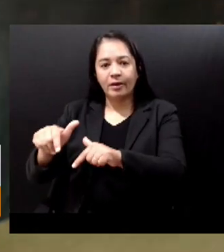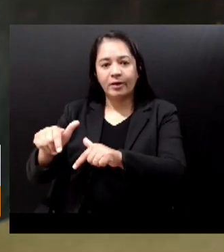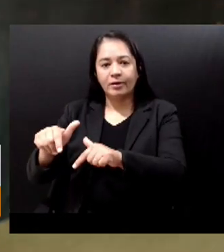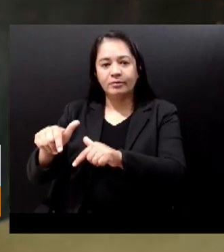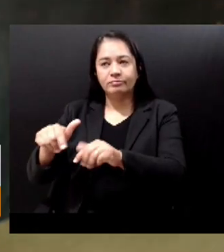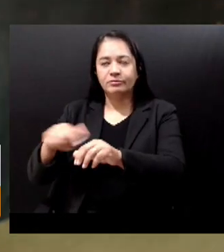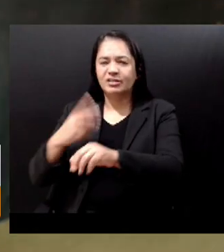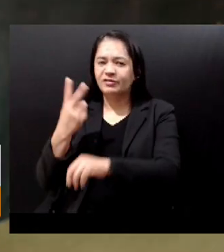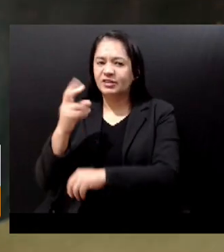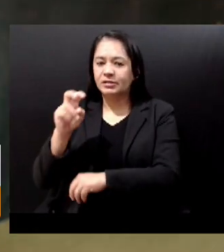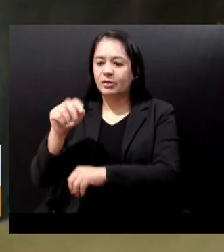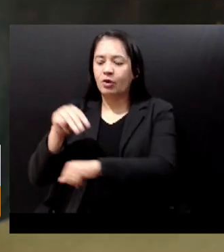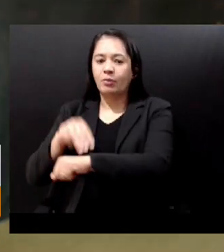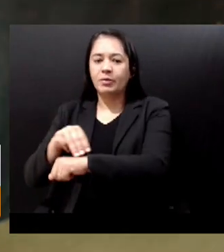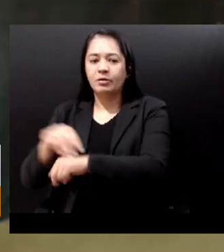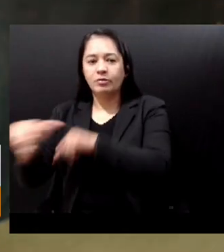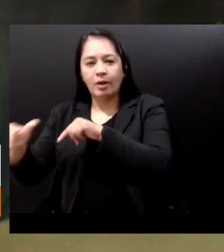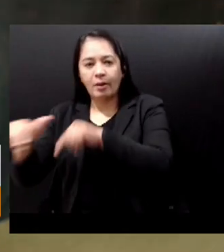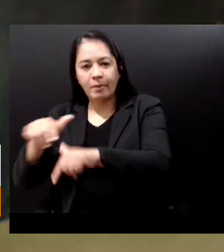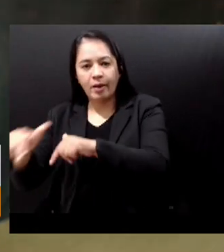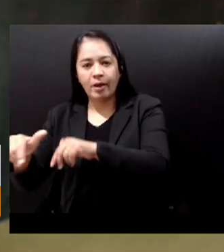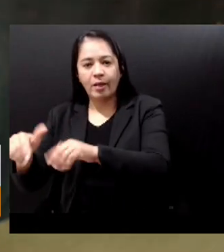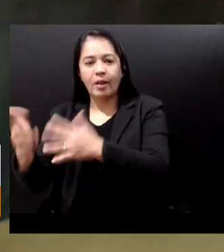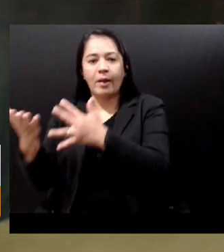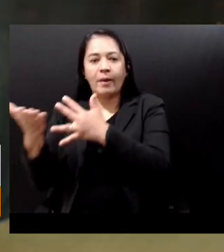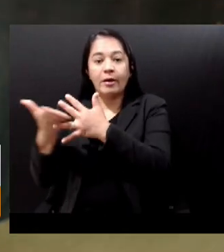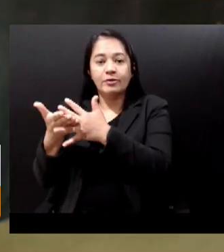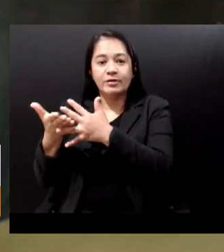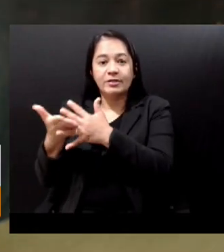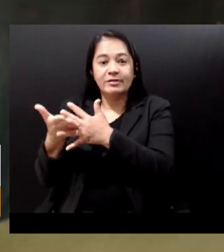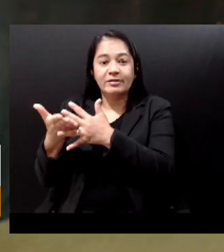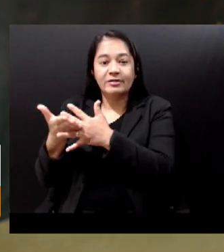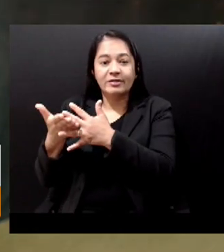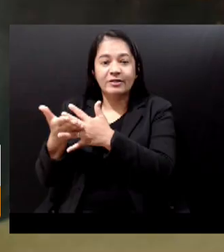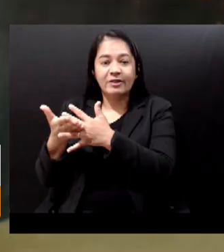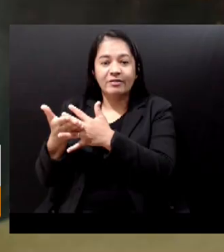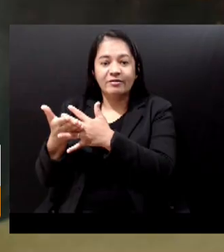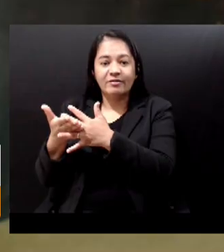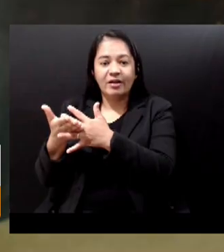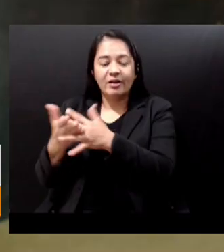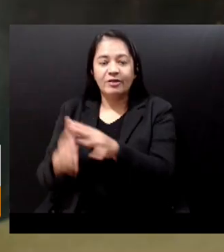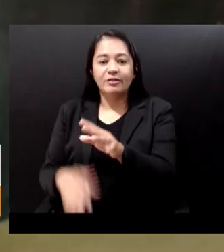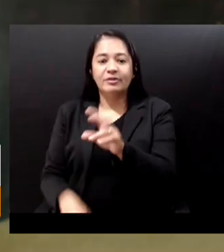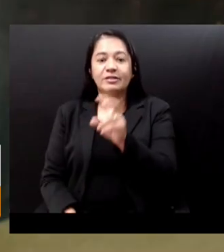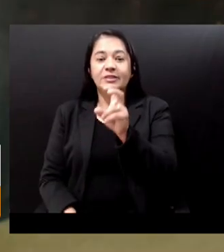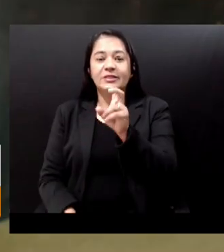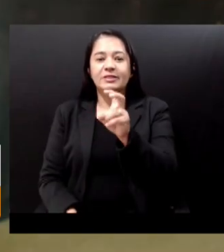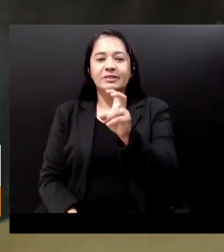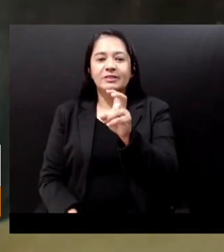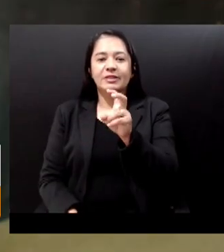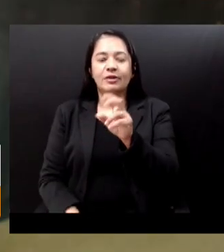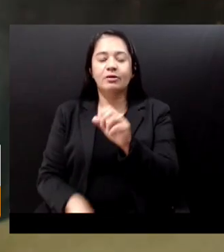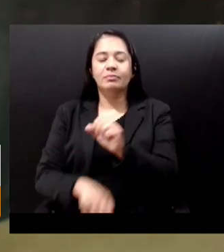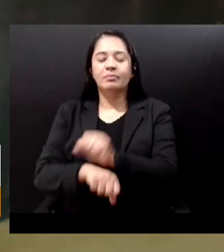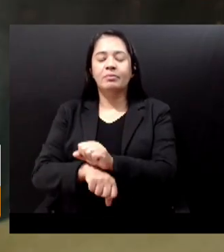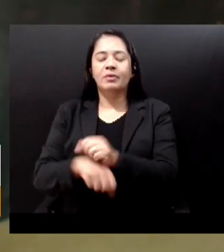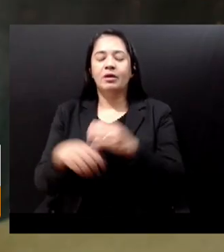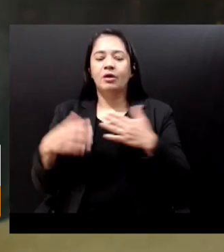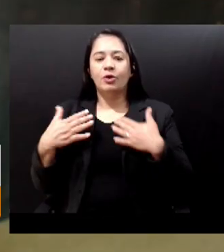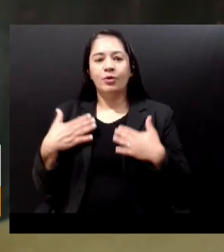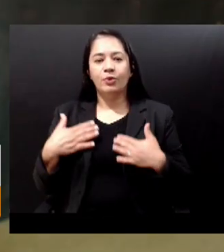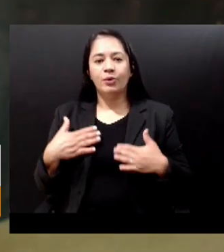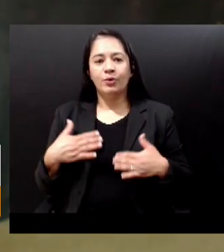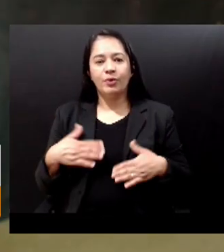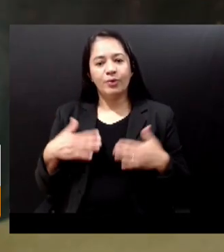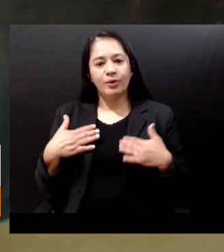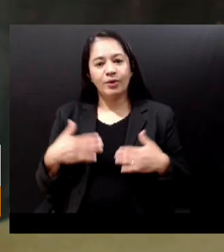minutos. Trabalhe na tarefa até o temporizador tocar. Faça uma pausa curta, descanse 5